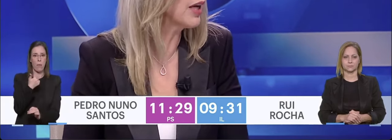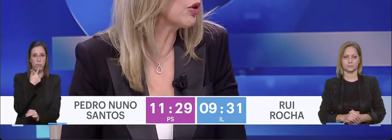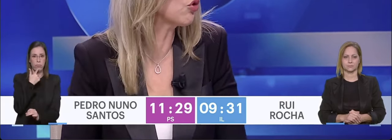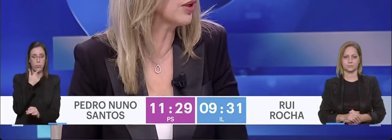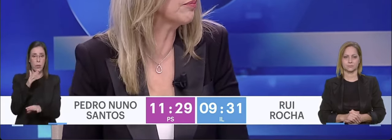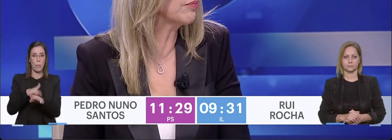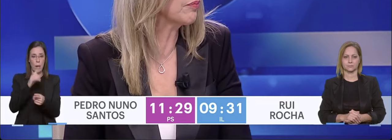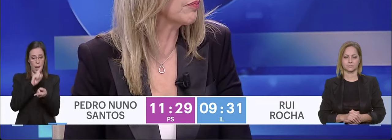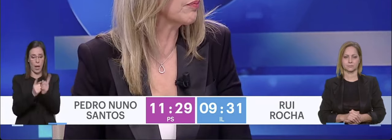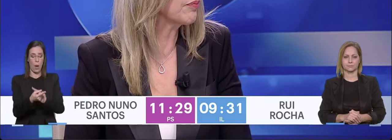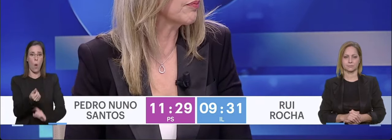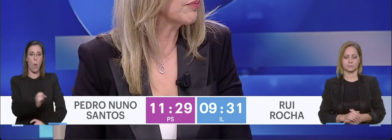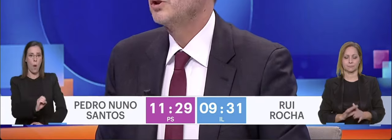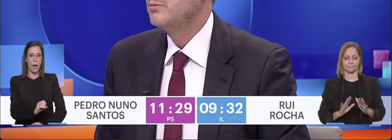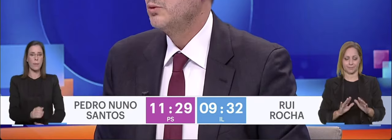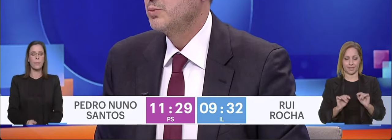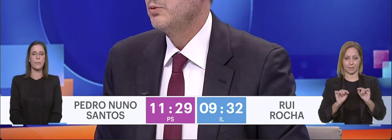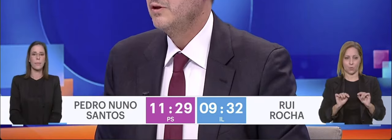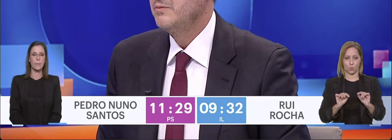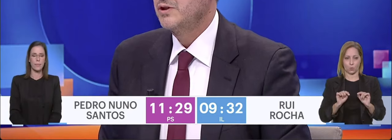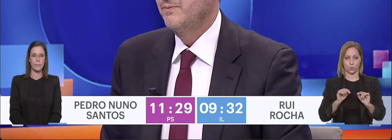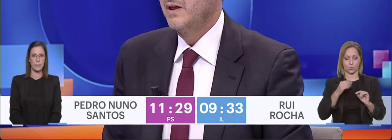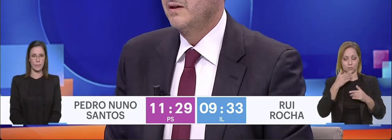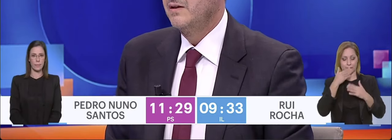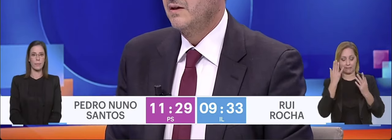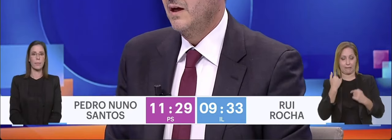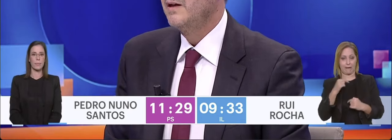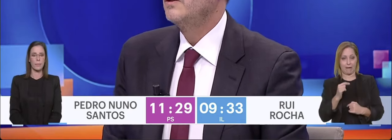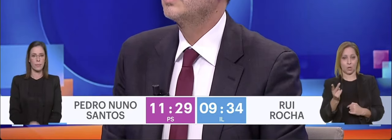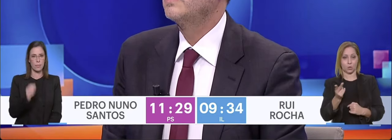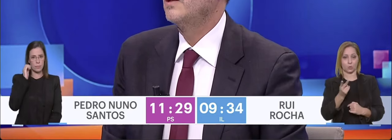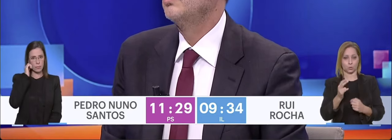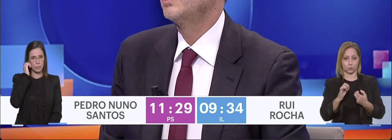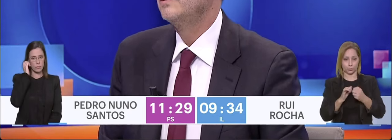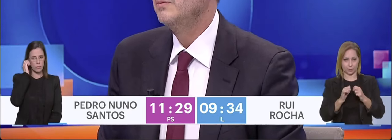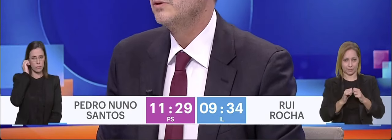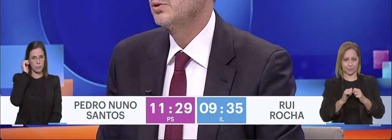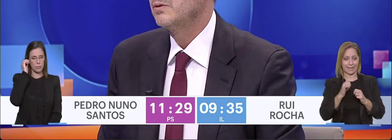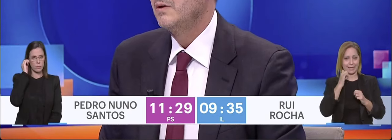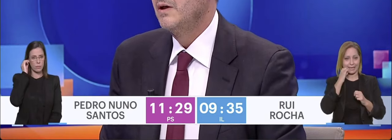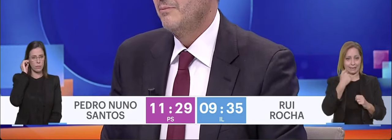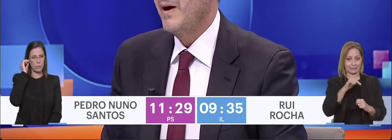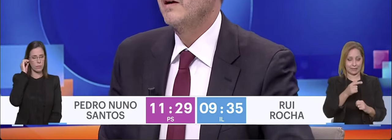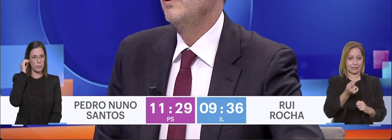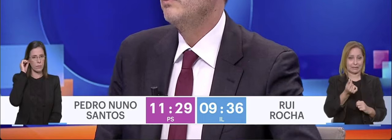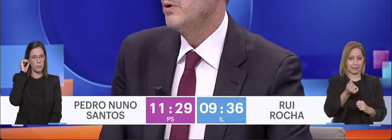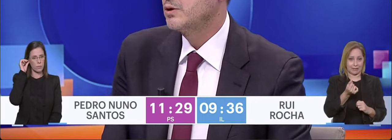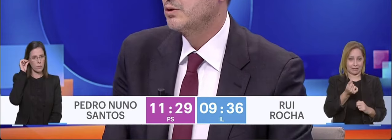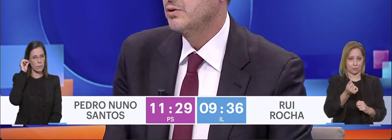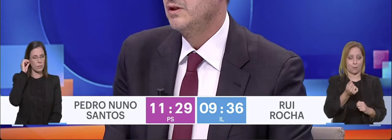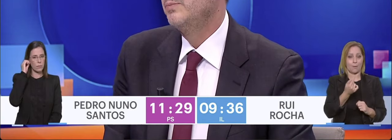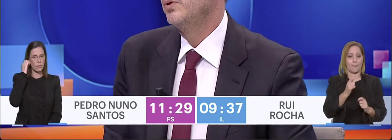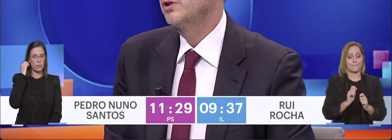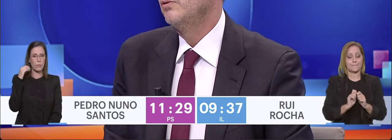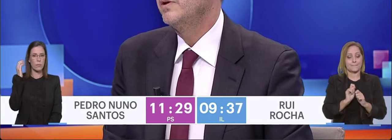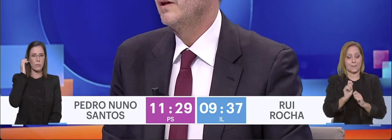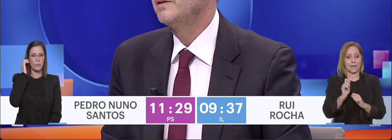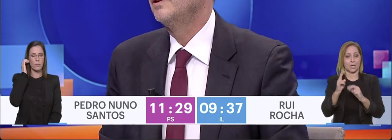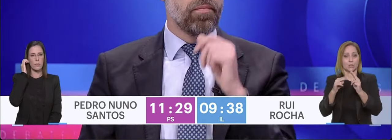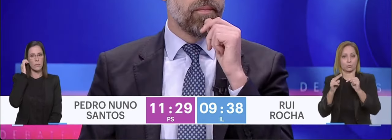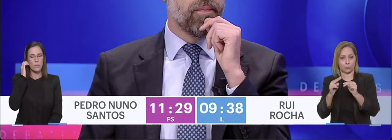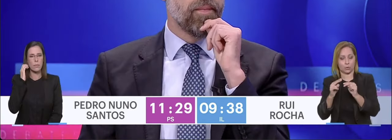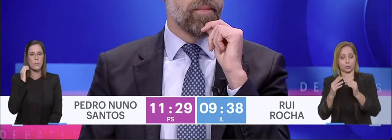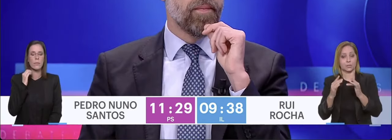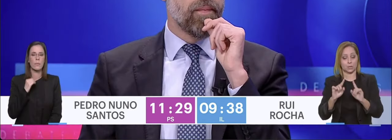inimo de quem menos tem ó Claro hoje em dia nós temos dois problemas é que aqueles que têm alguns rendimentos pagam impostos e depois são